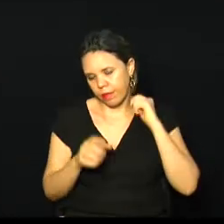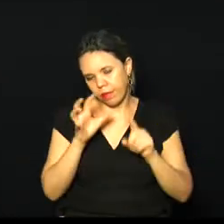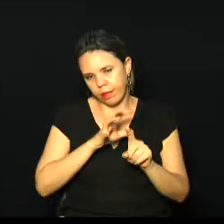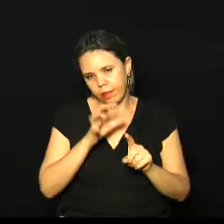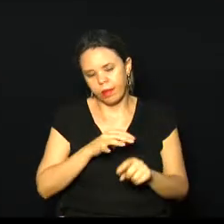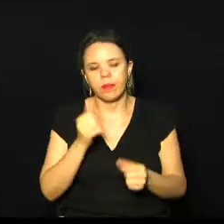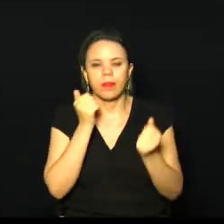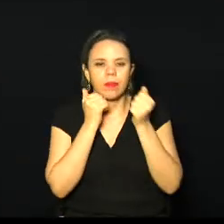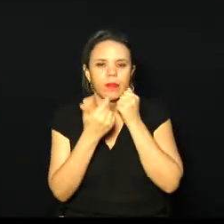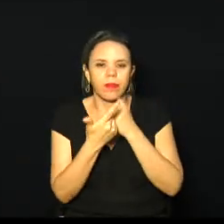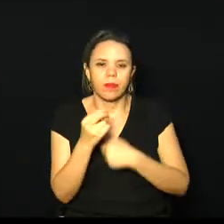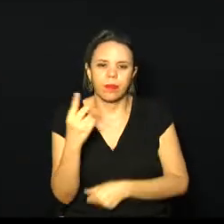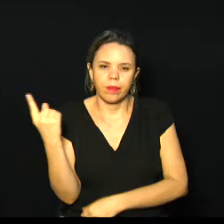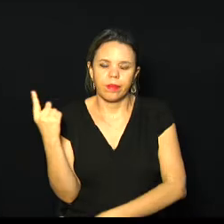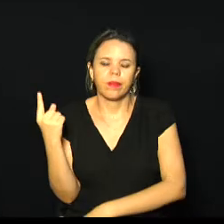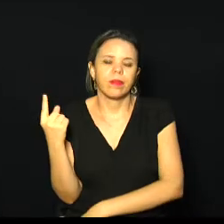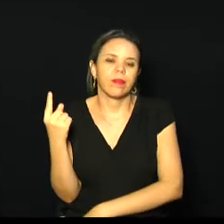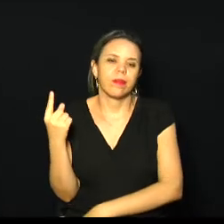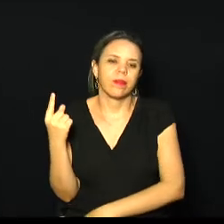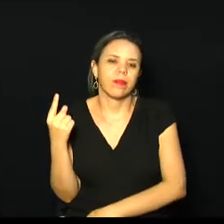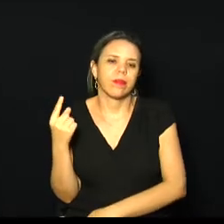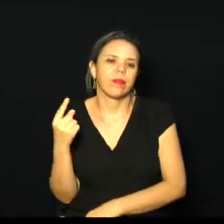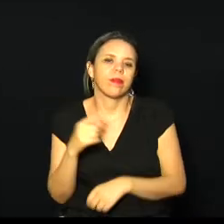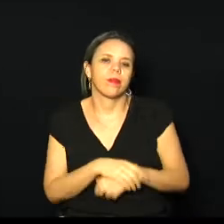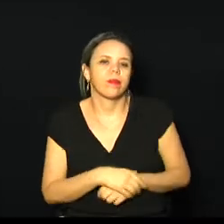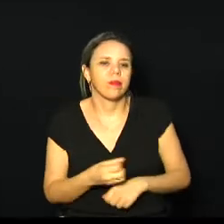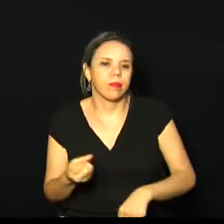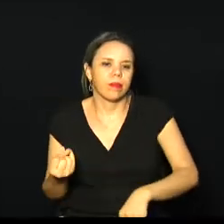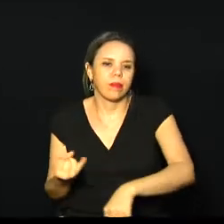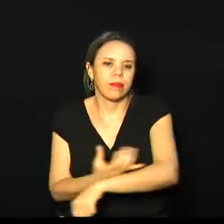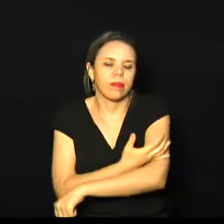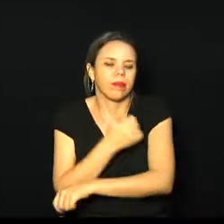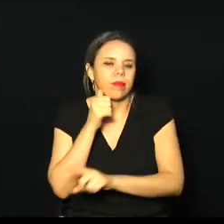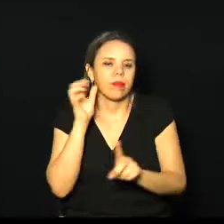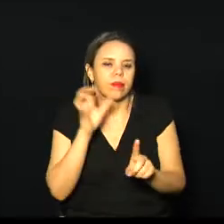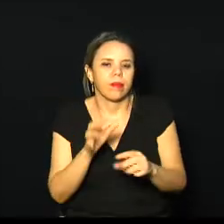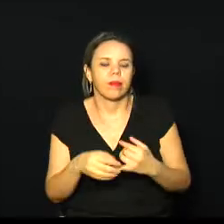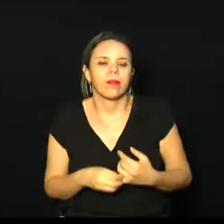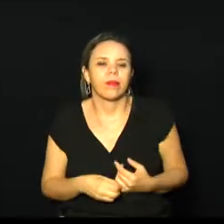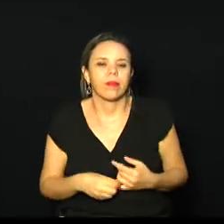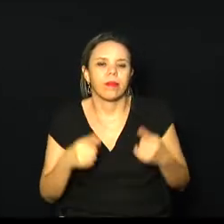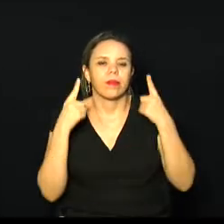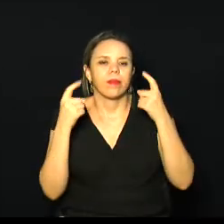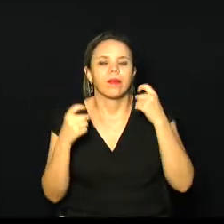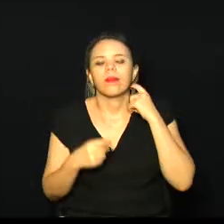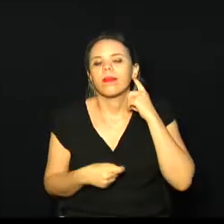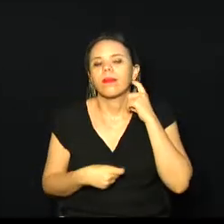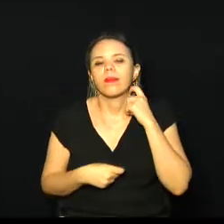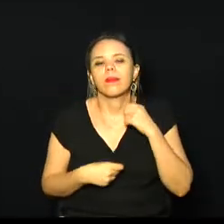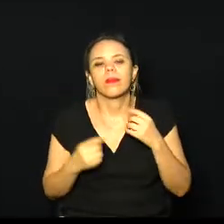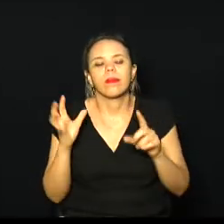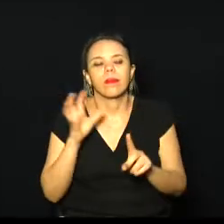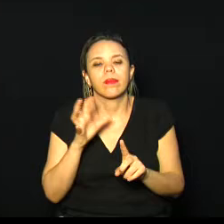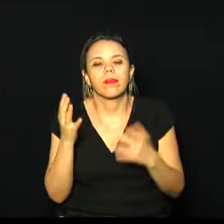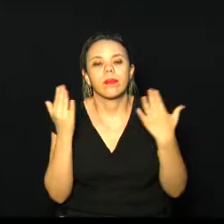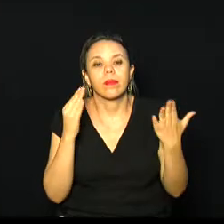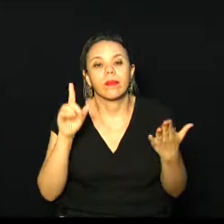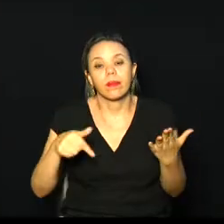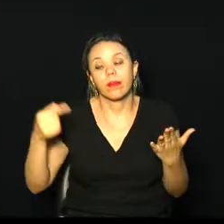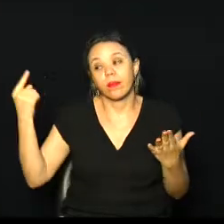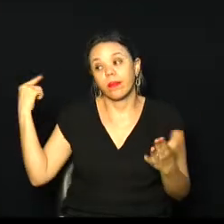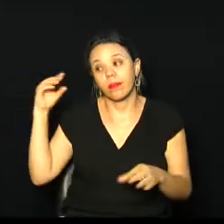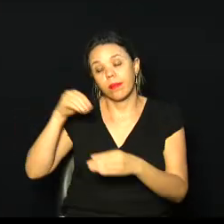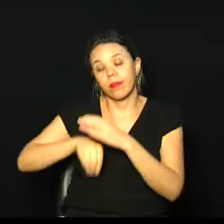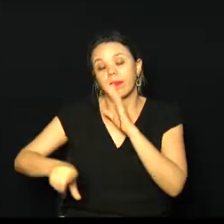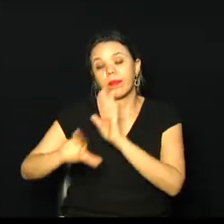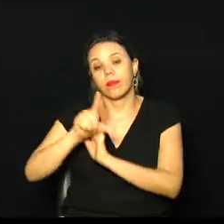julho de 2021, que é o causar dano emocional à mulher. Essa violência, que é a violência psicológica, ela já era prevista pela